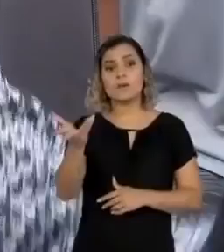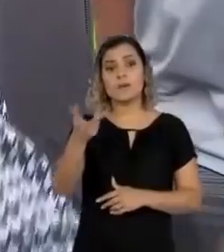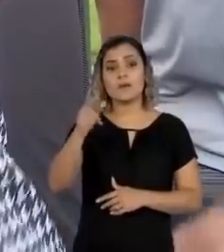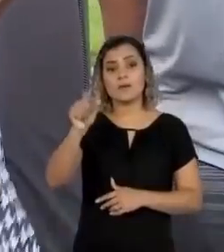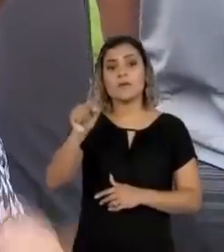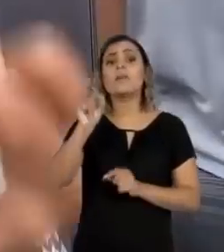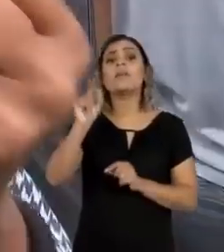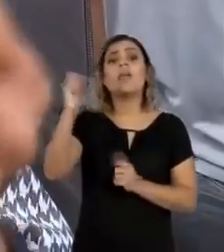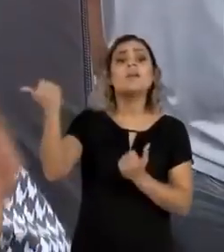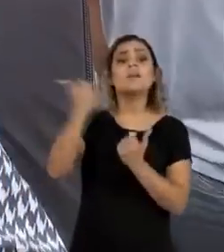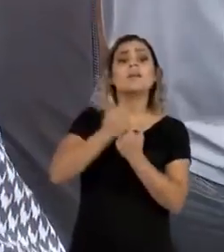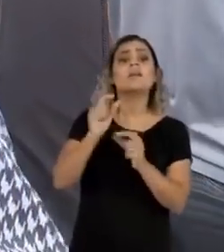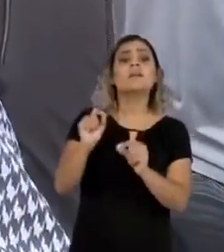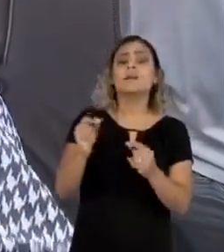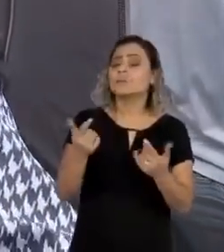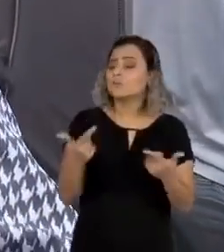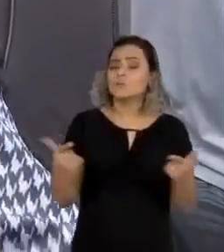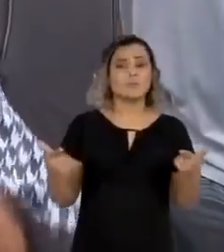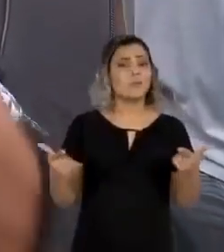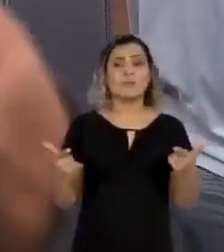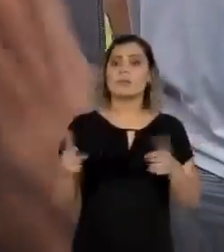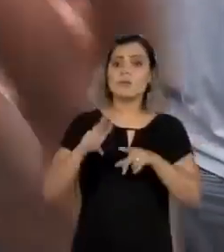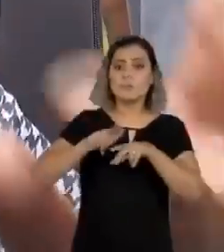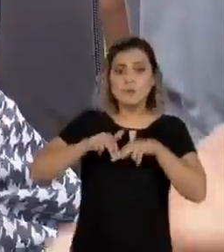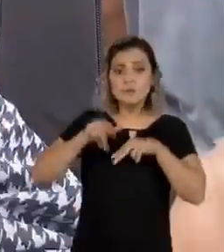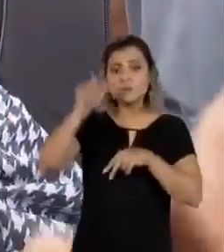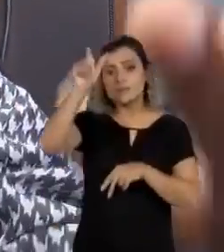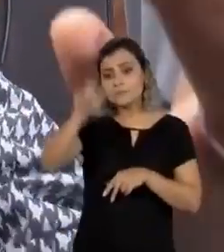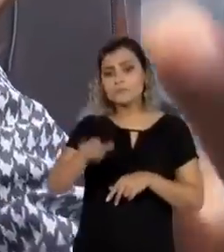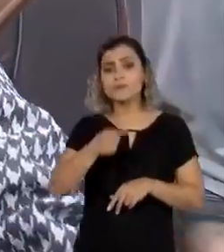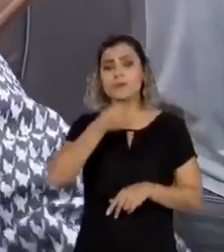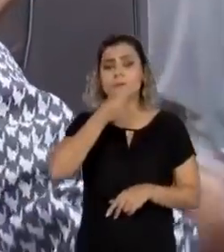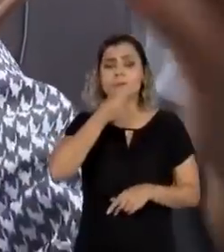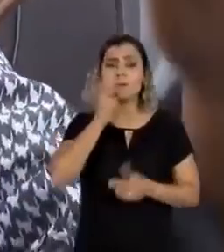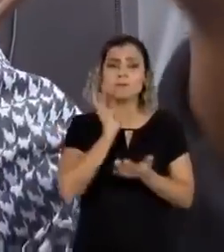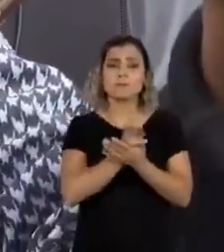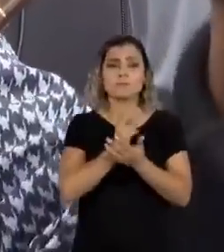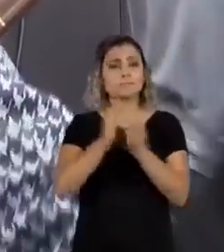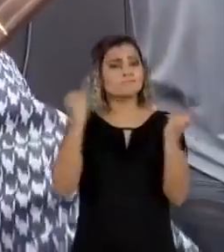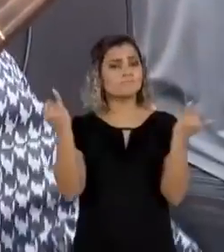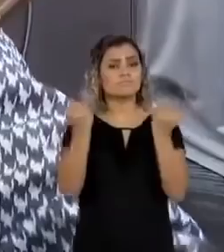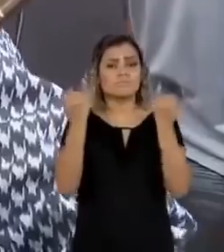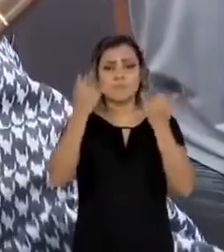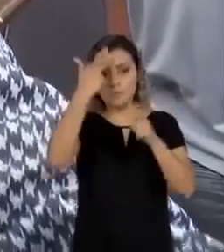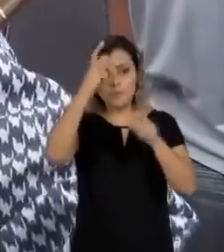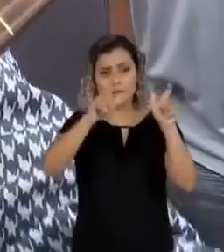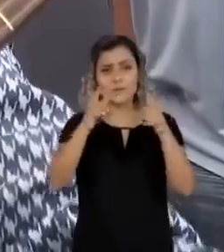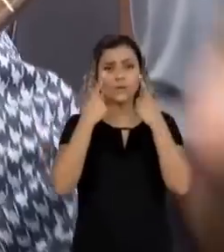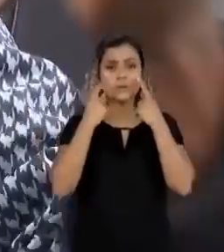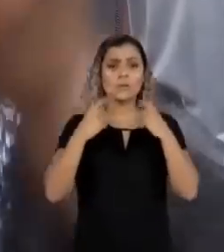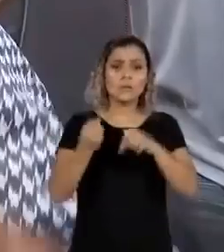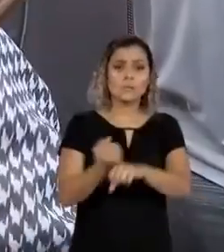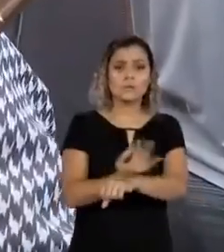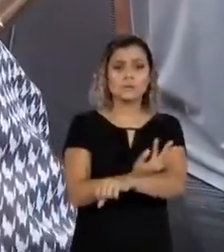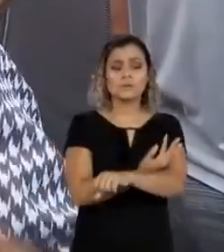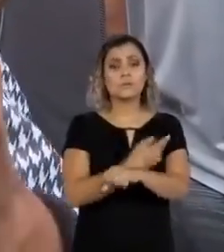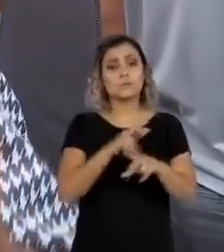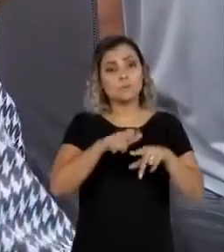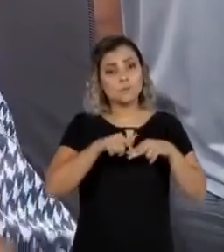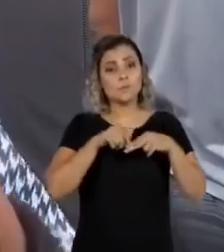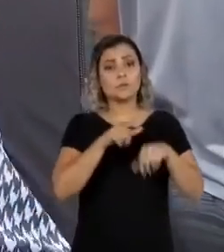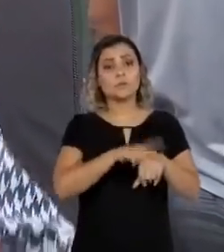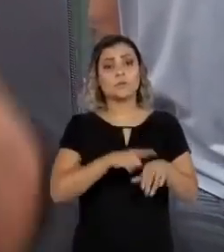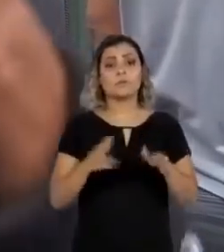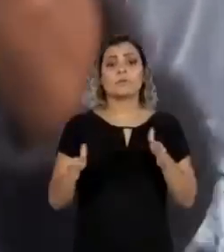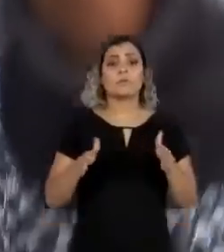para substituí-lo. Mas momentos que ele transmitiu muita alegria, fez o pessoal chorarem de alegria, de emoção. Nesse momento vamos